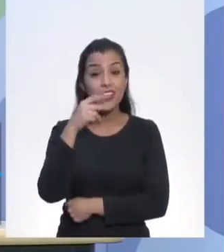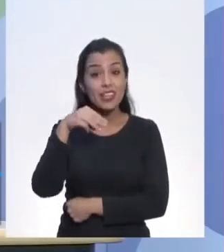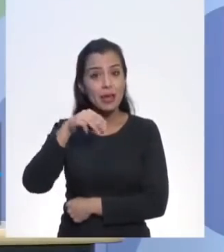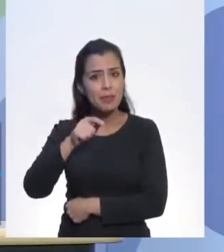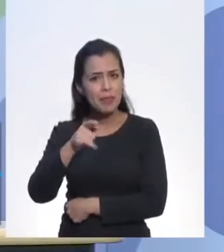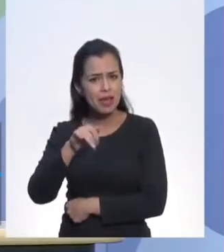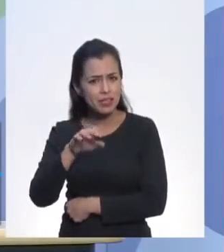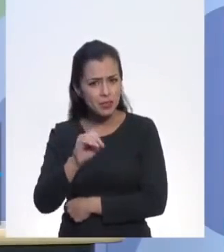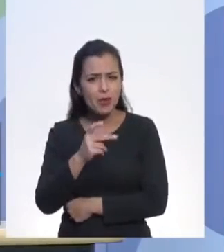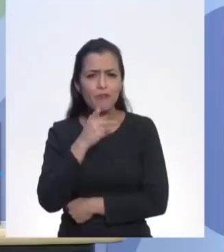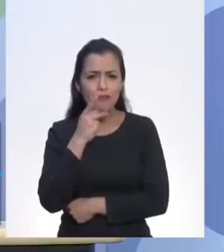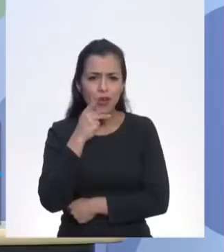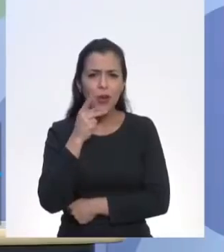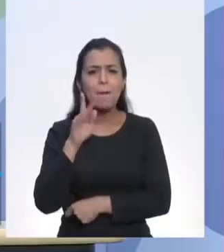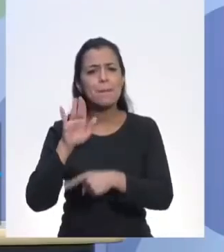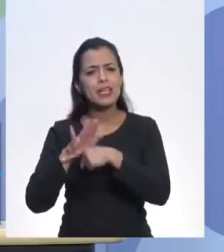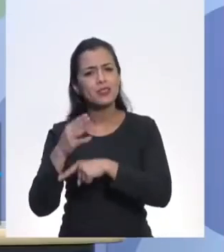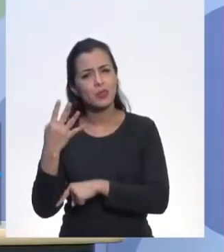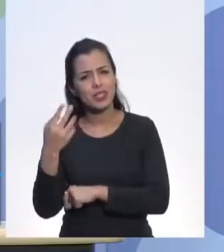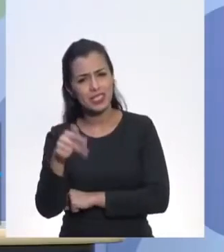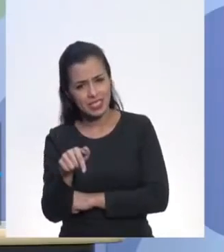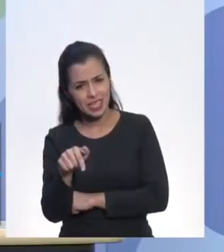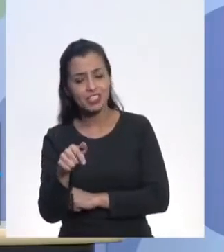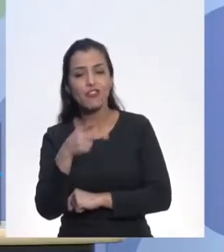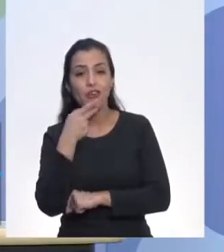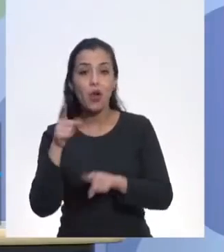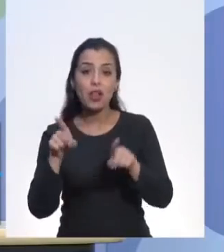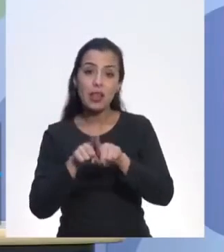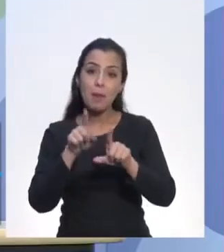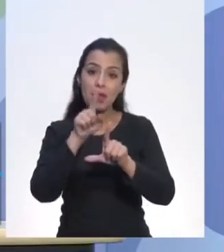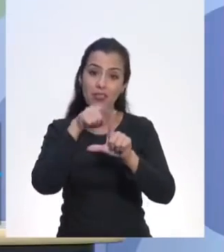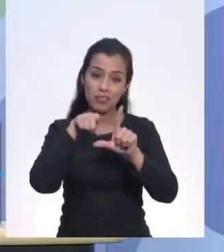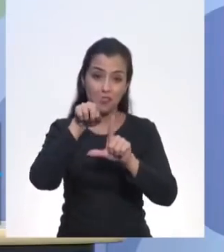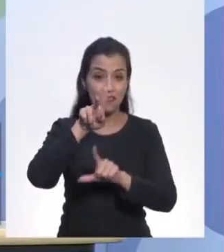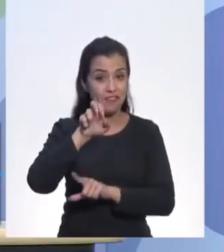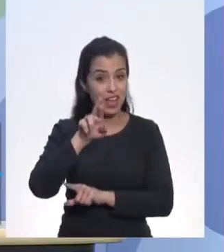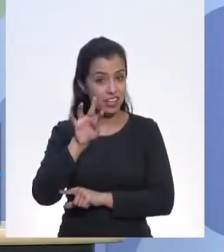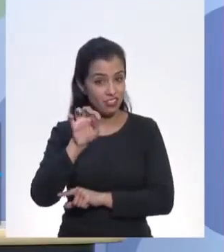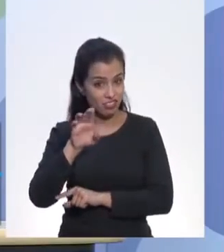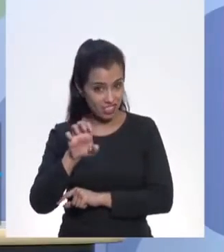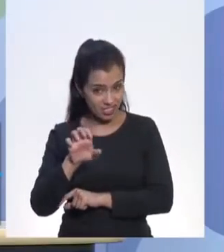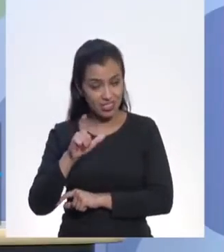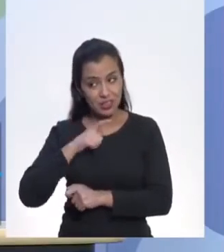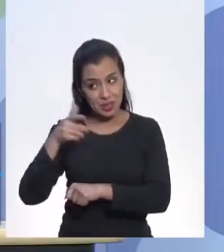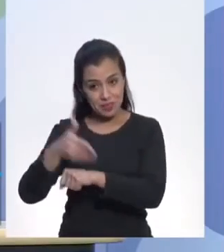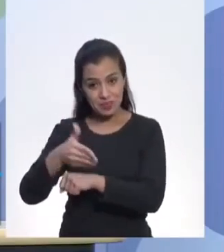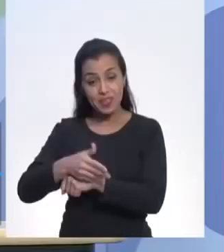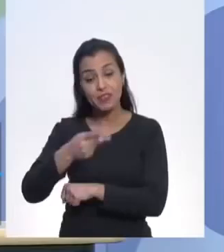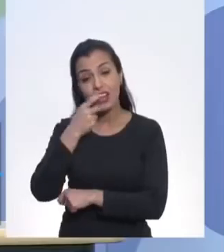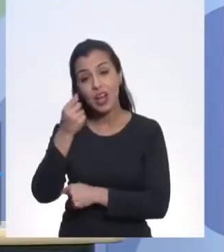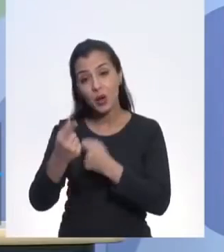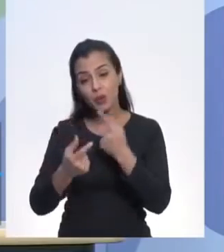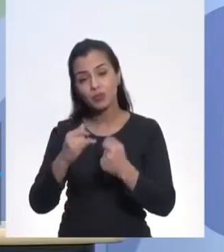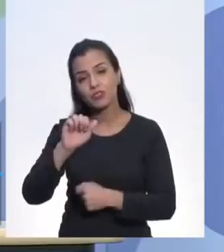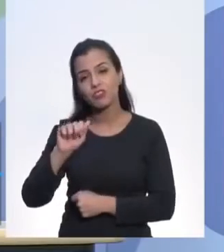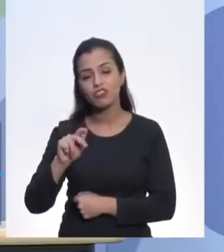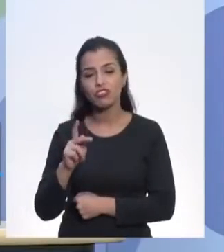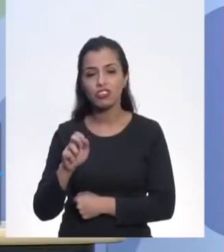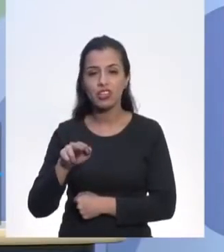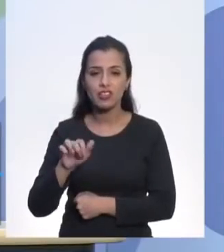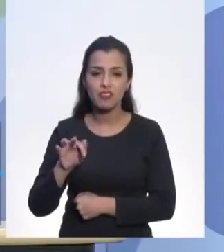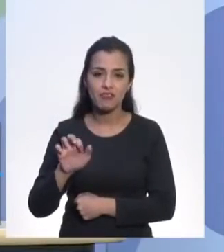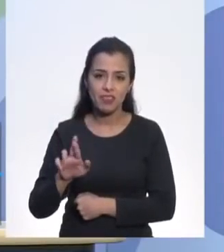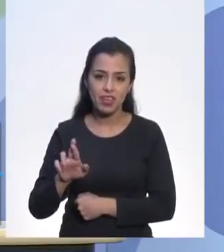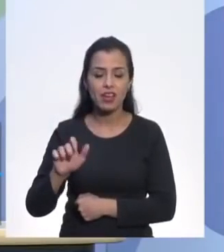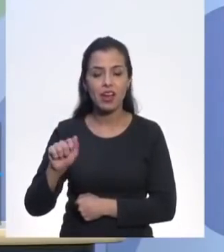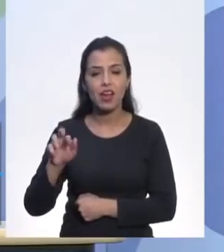chegaram a encontrar o delta menos 47, chegaram a falar do vértice. Então, tem bastante aluno participando, tá, professora Inês? Vou falar alguns nomes. Jennifer, Arthur,